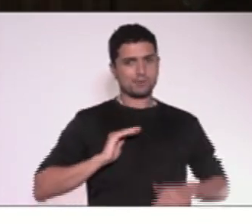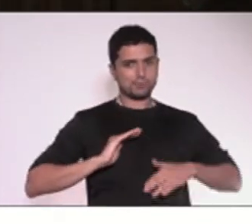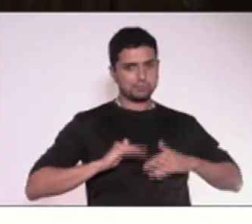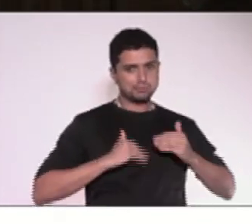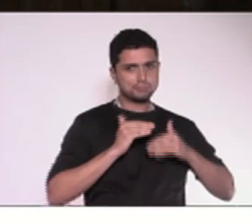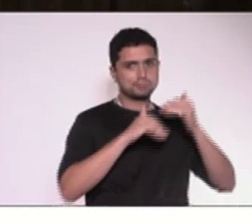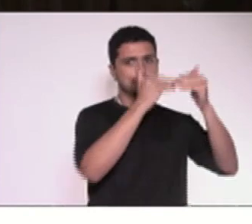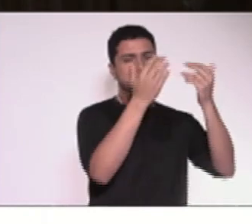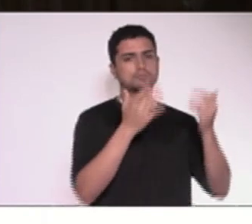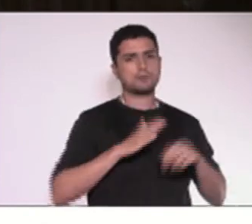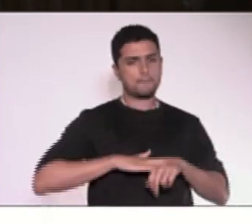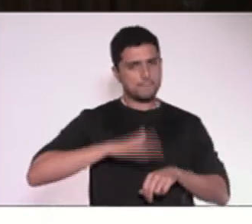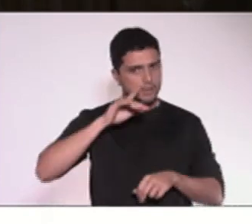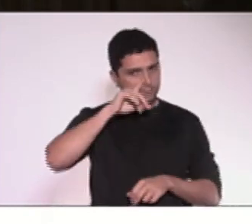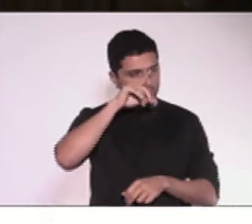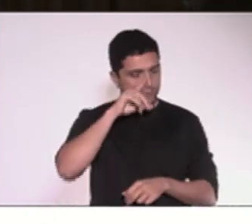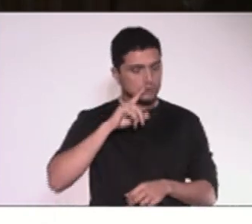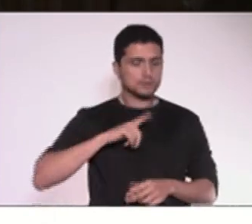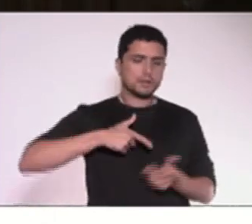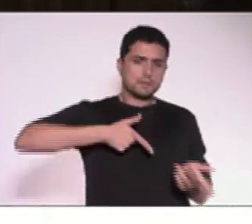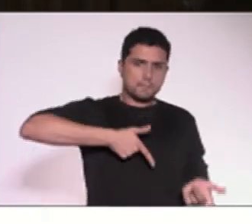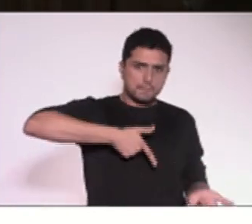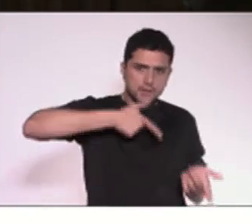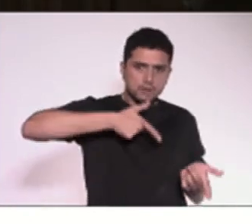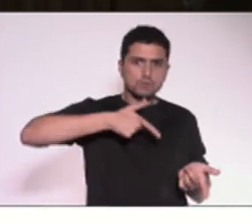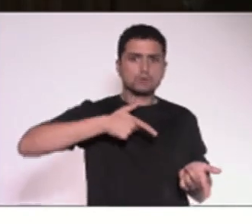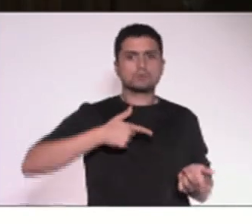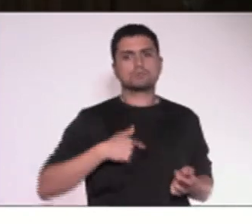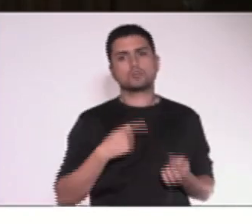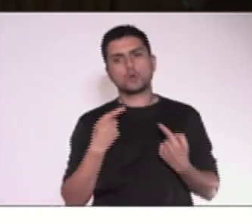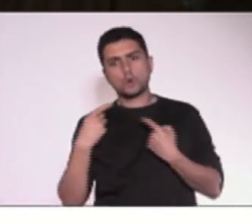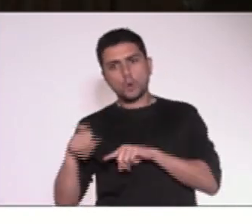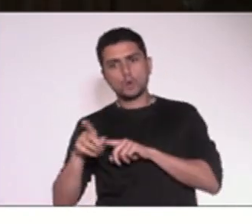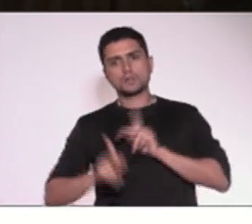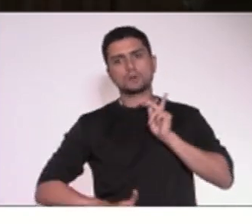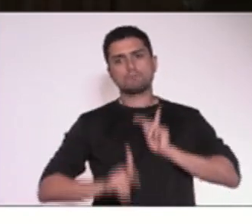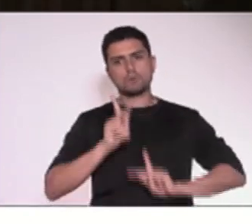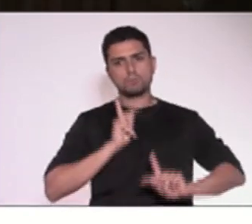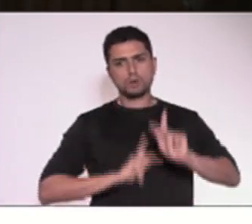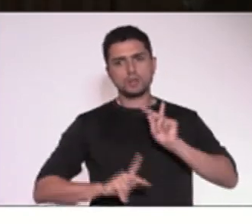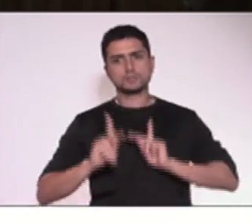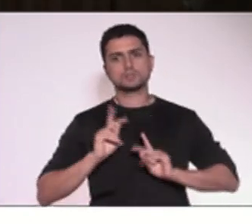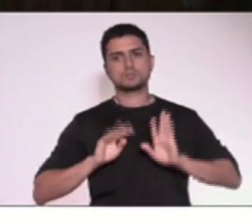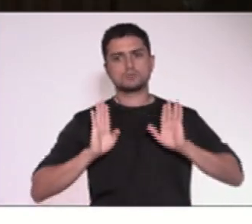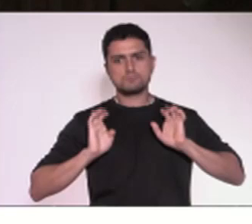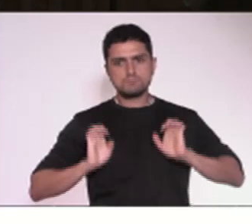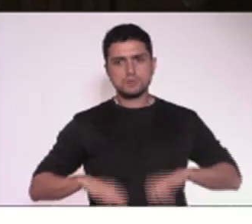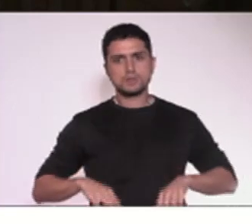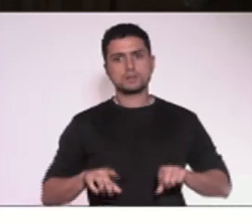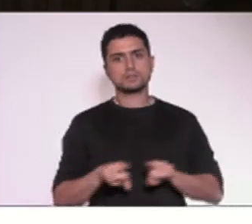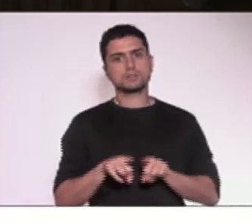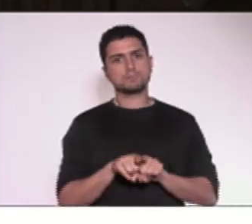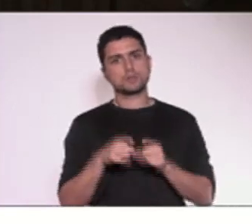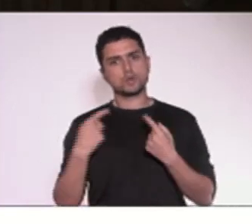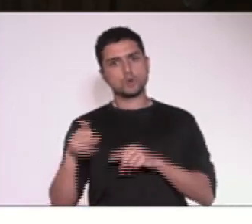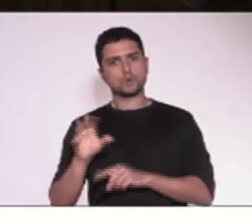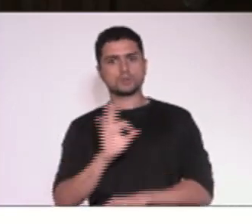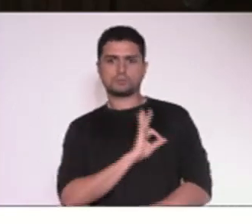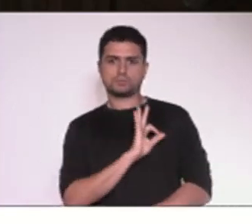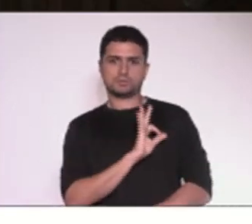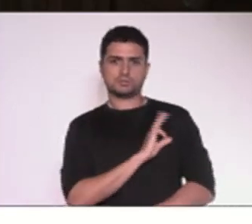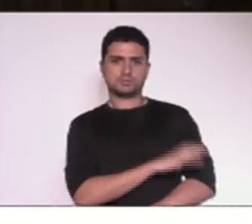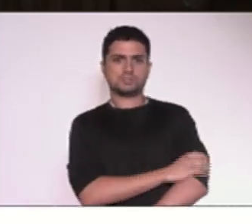armas, enfrenta a população de bem, enfrenta a polícia. Isso nos leva a essa falsa